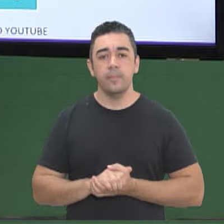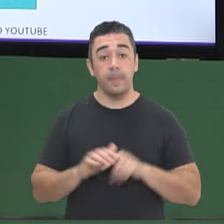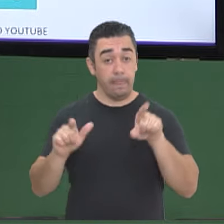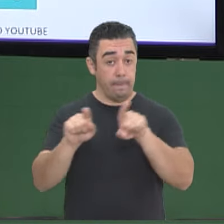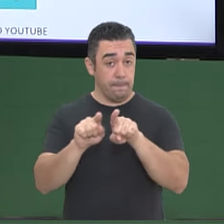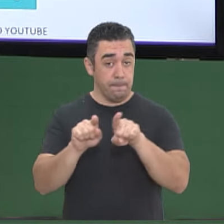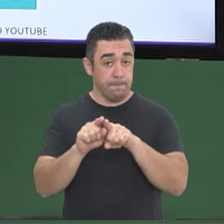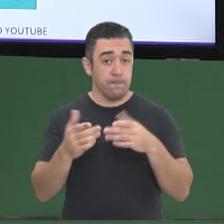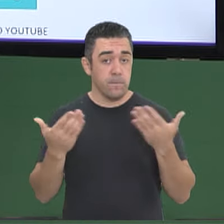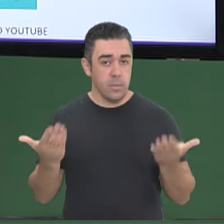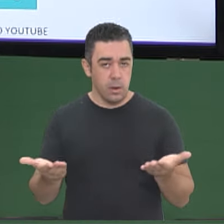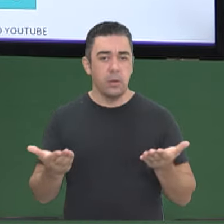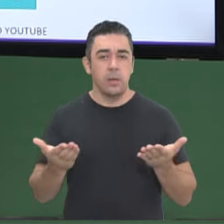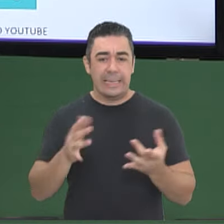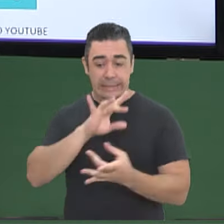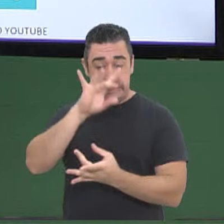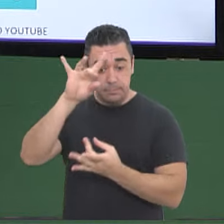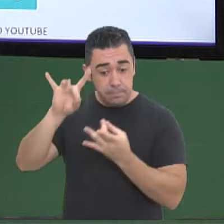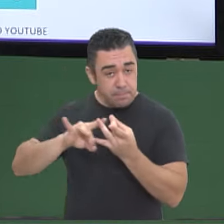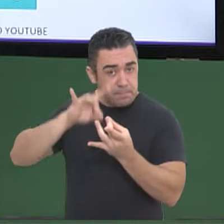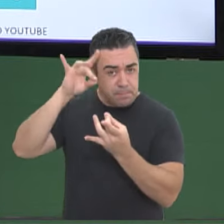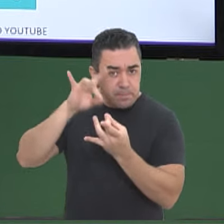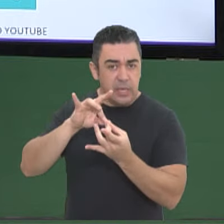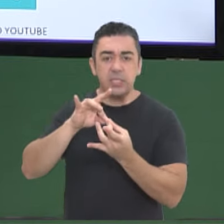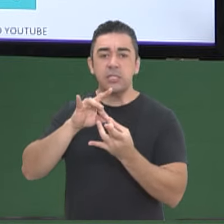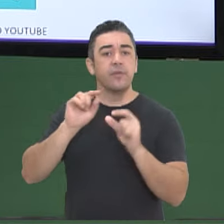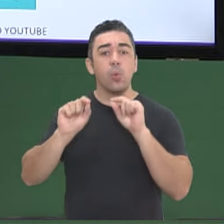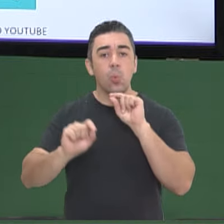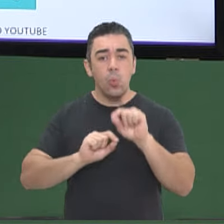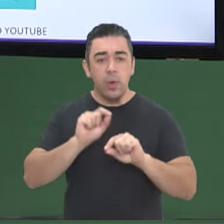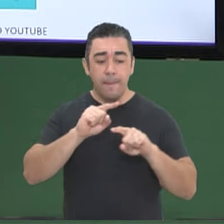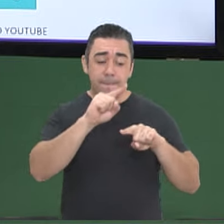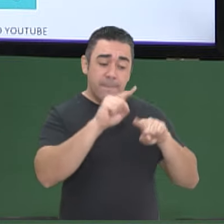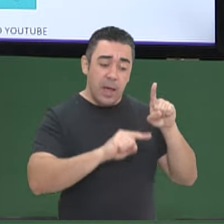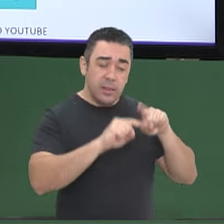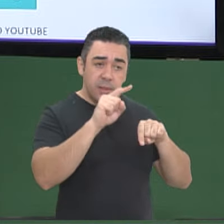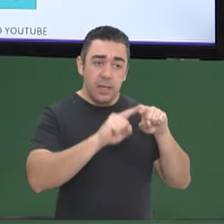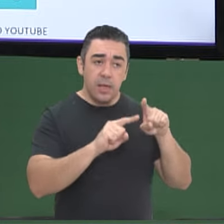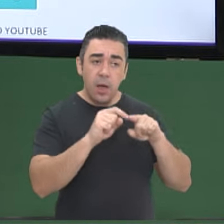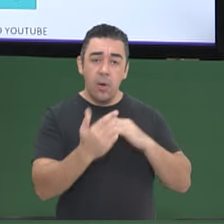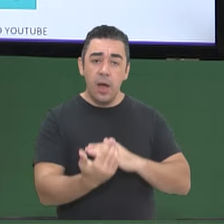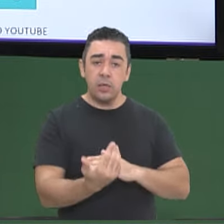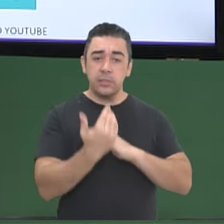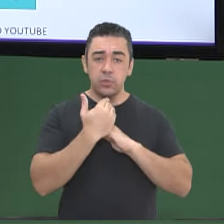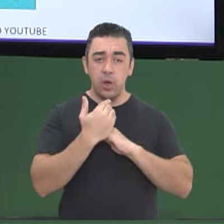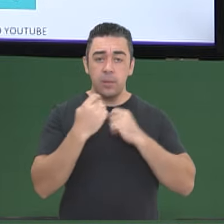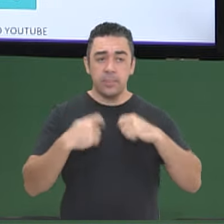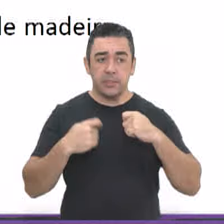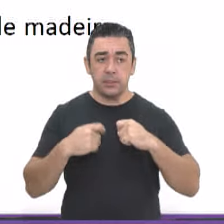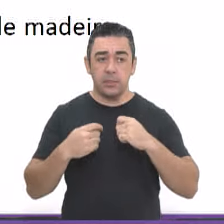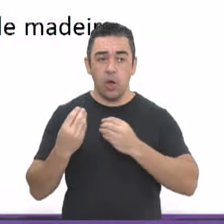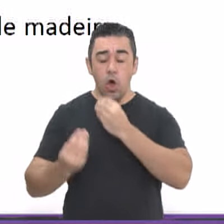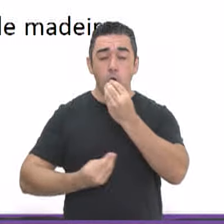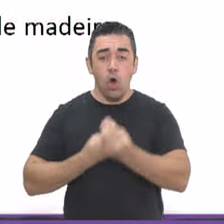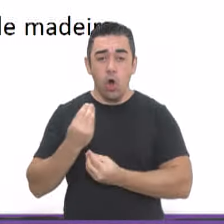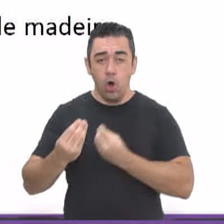então mais especificamente dos acessórios, tá? Para o tênis de mesa, uma postura